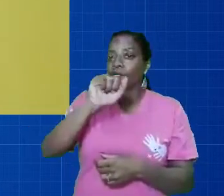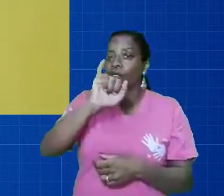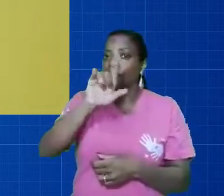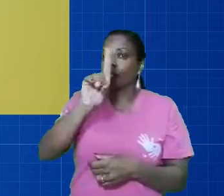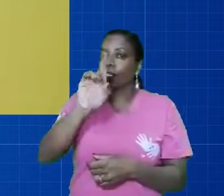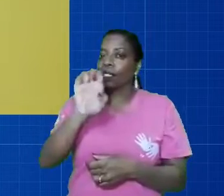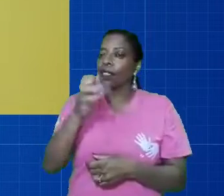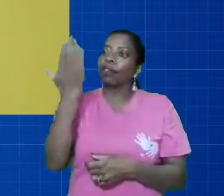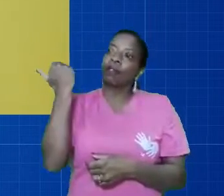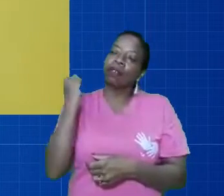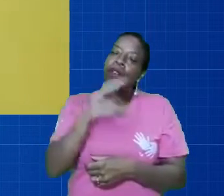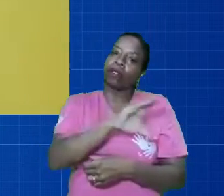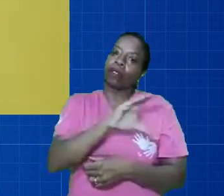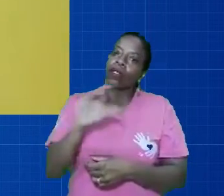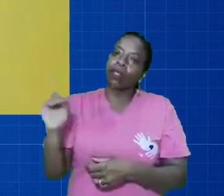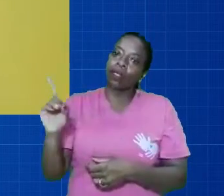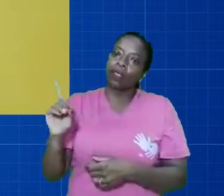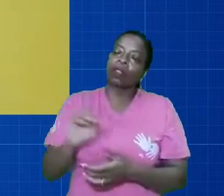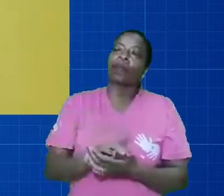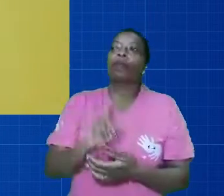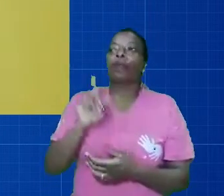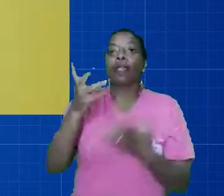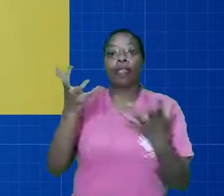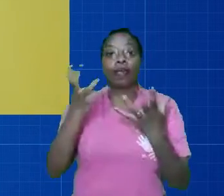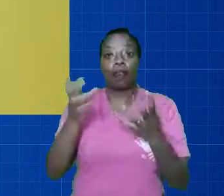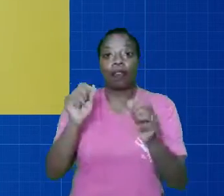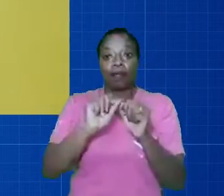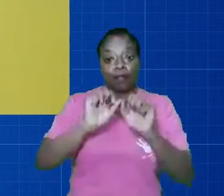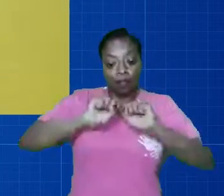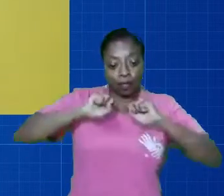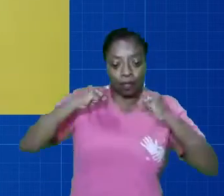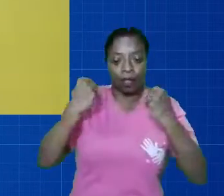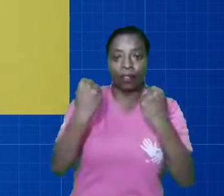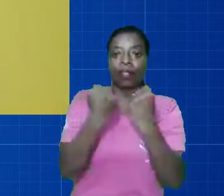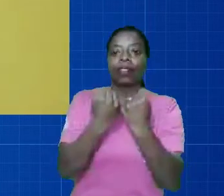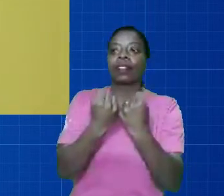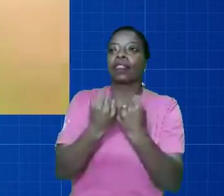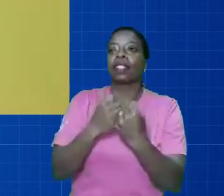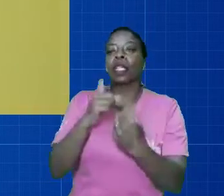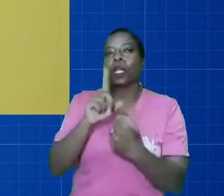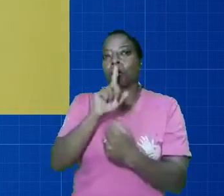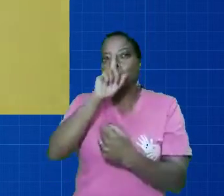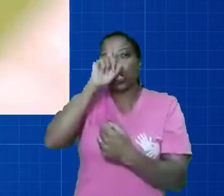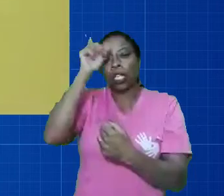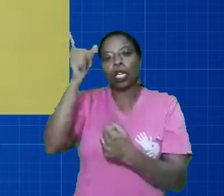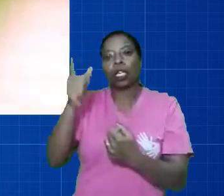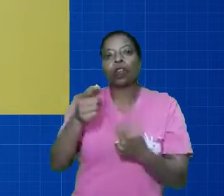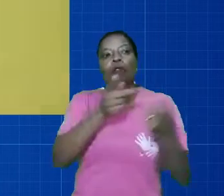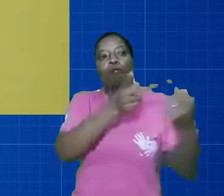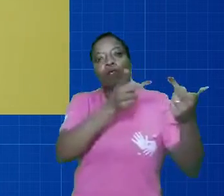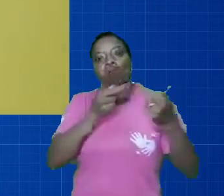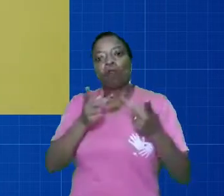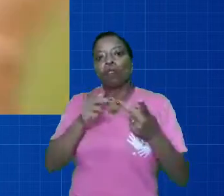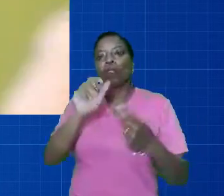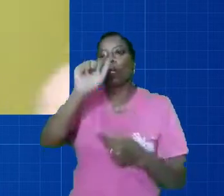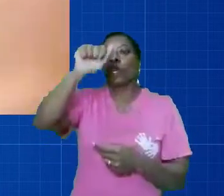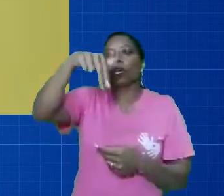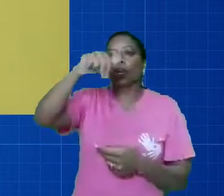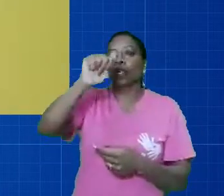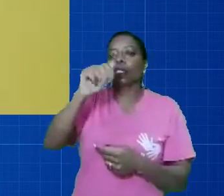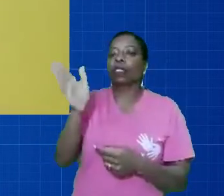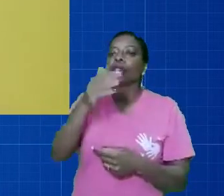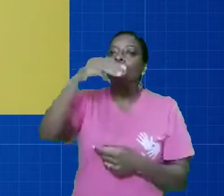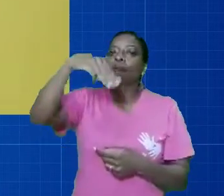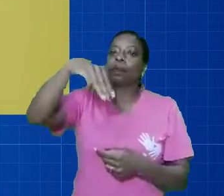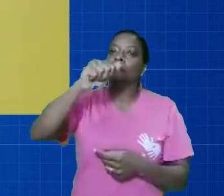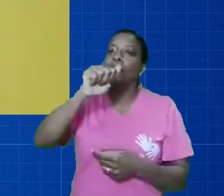ela quis fazer um seminário e ela teve a ideia de chamar a Ana May Barbosa, né? A Ana May Barbosa é uma das pioneiras em